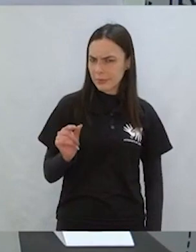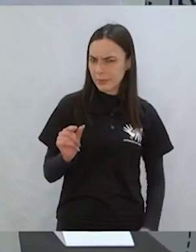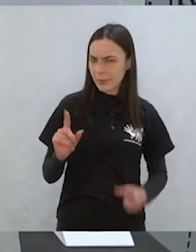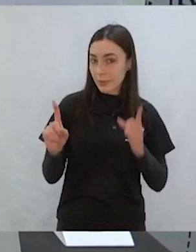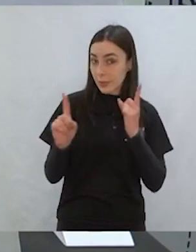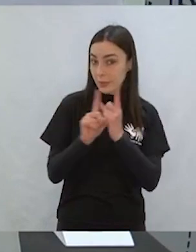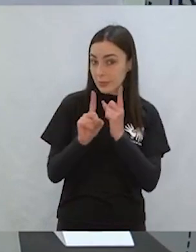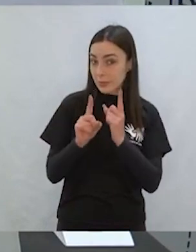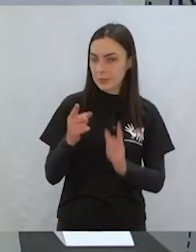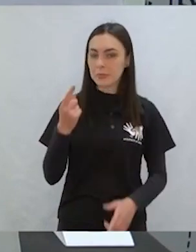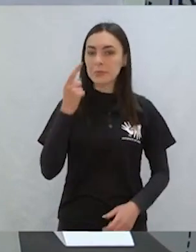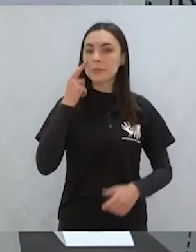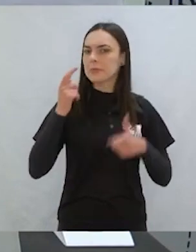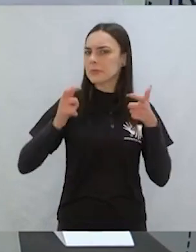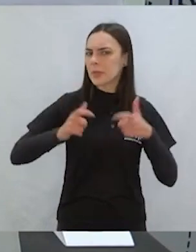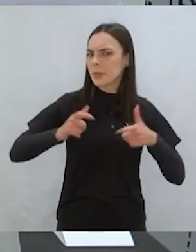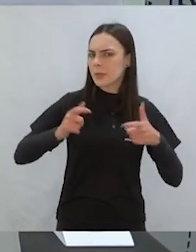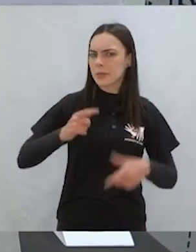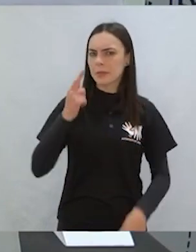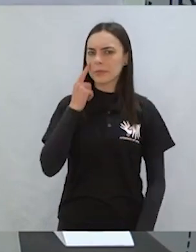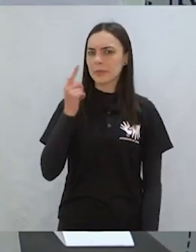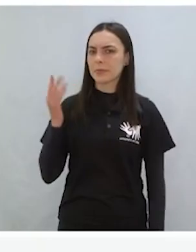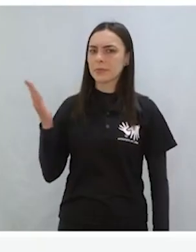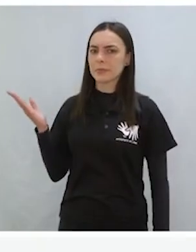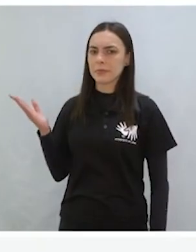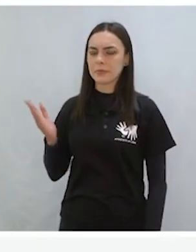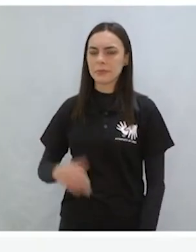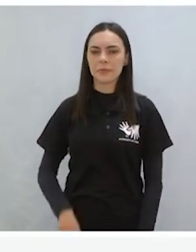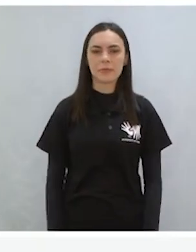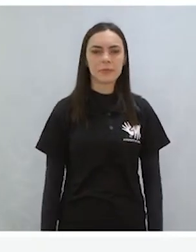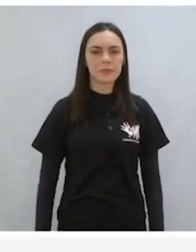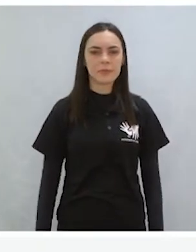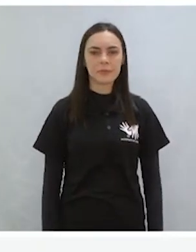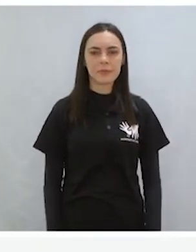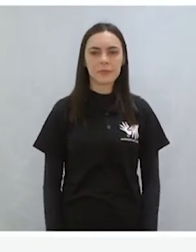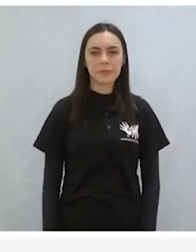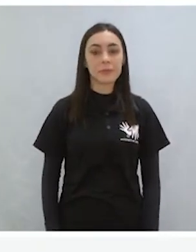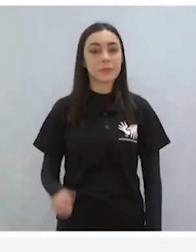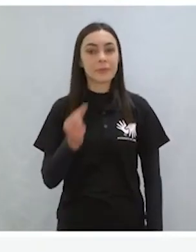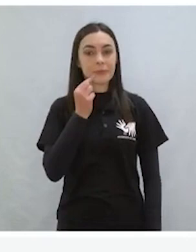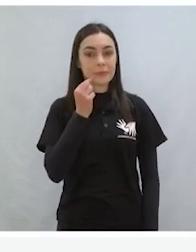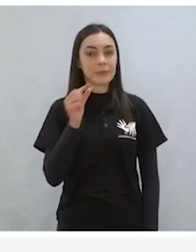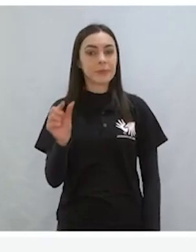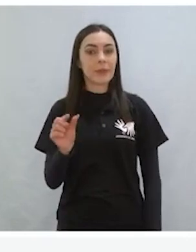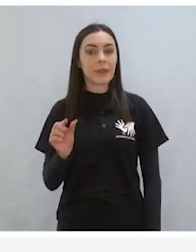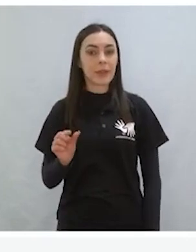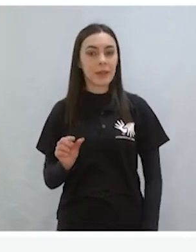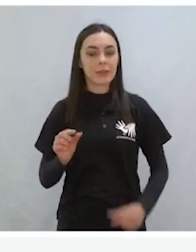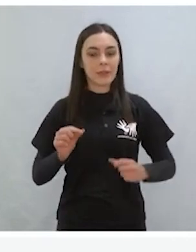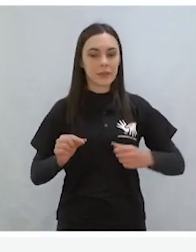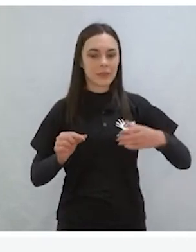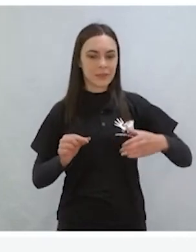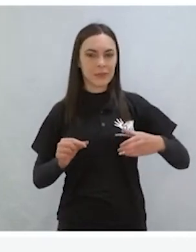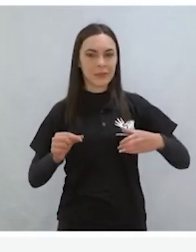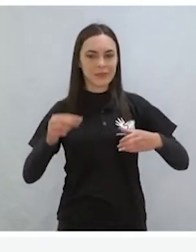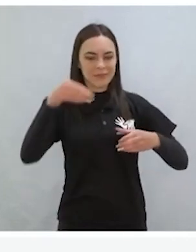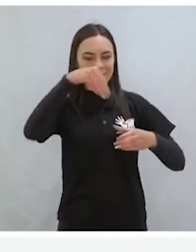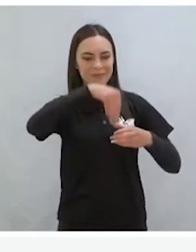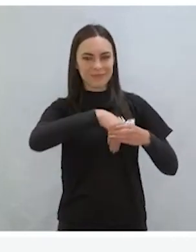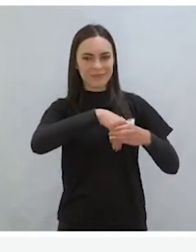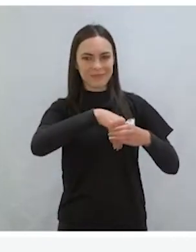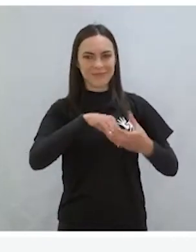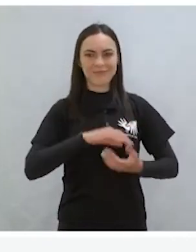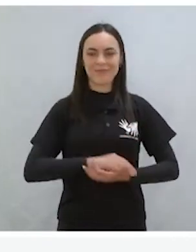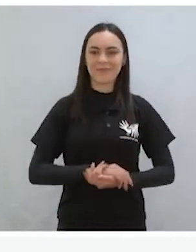Encontraram o rato? Vamos ver a resposta? De olho lá na tela. Olha lá o rato, está dentro da